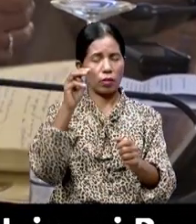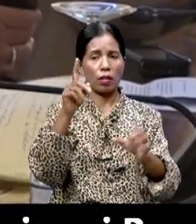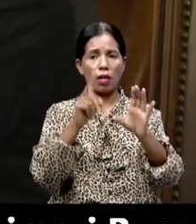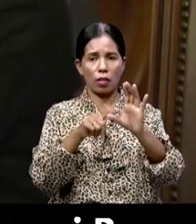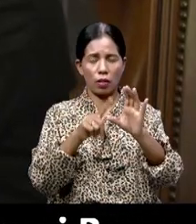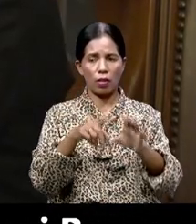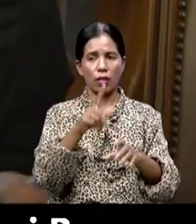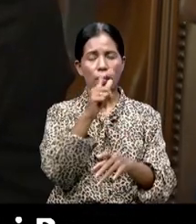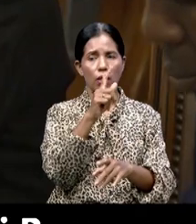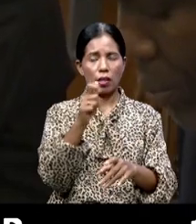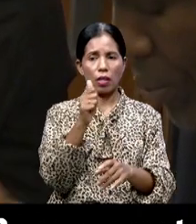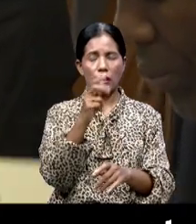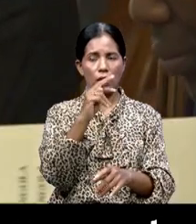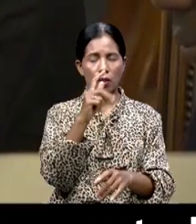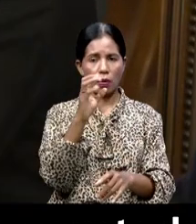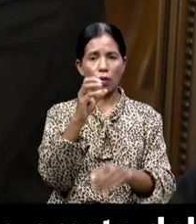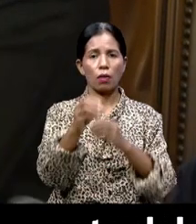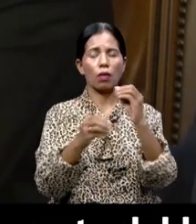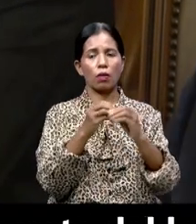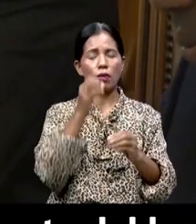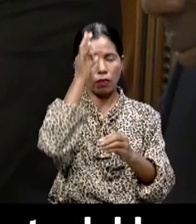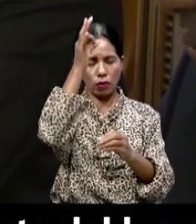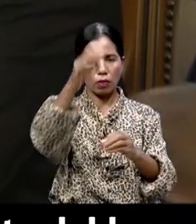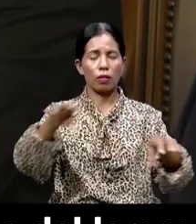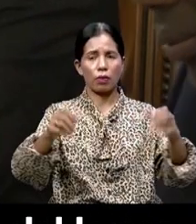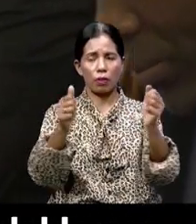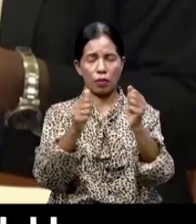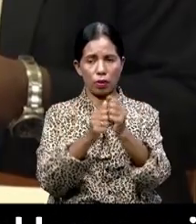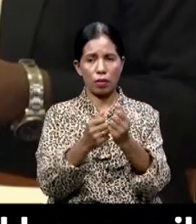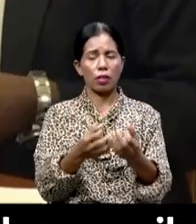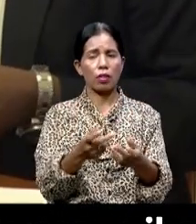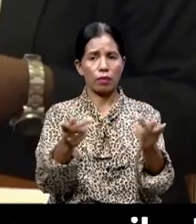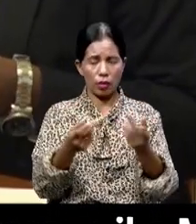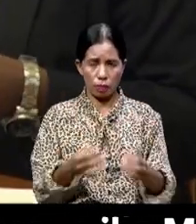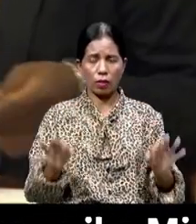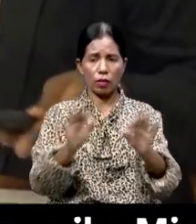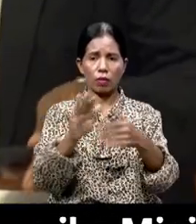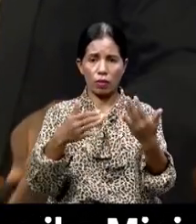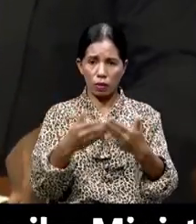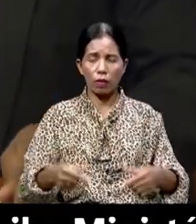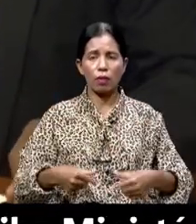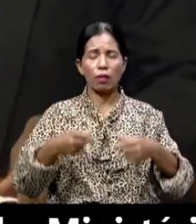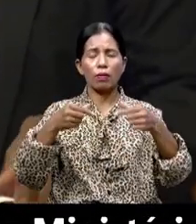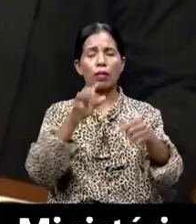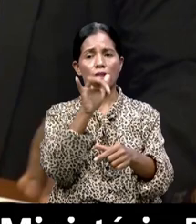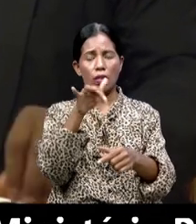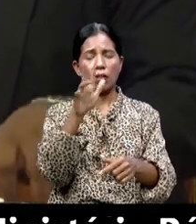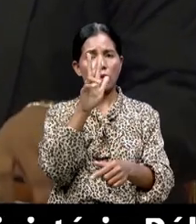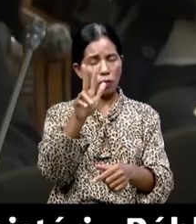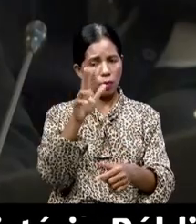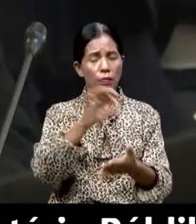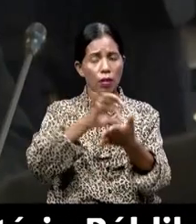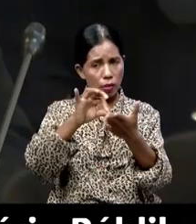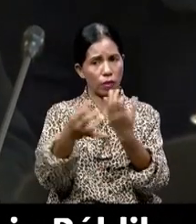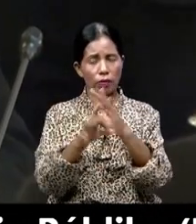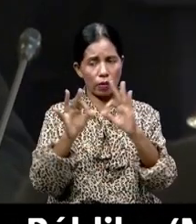TT António, onde aborda Conabá, futuro cooperação e a setor importante Sira, no mosfo segmento ba acordo tolo, neve assinona.